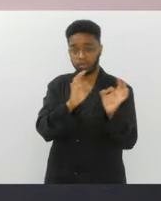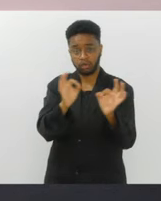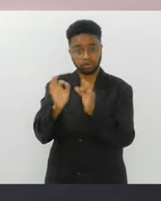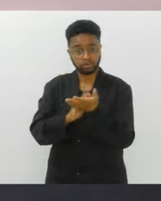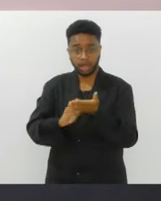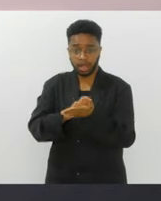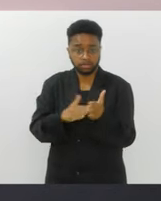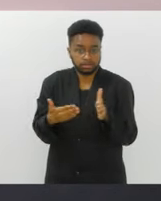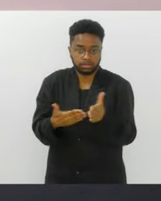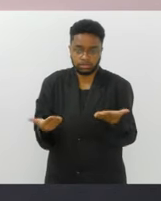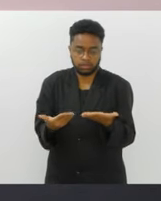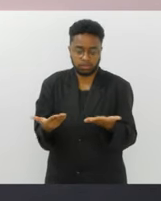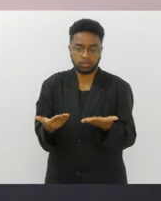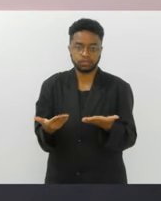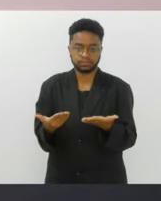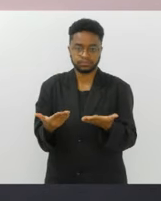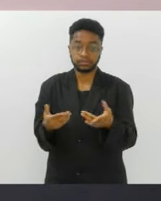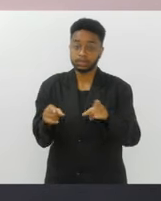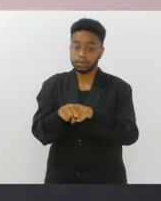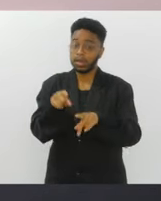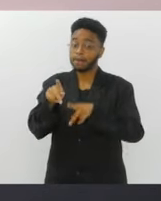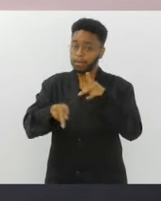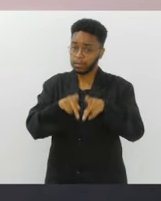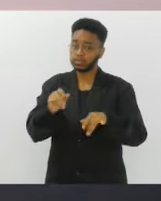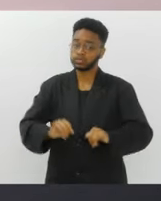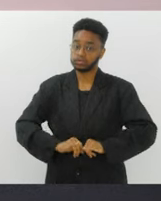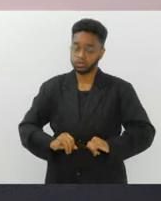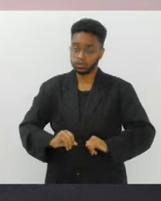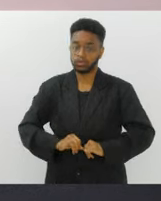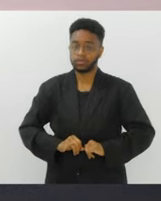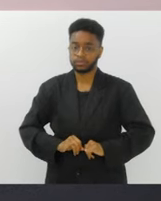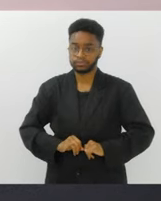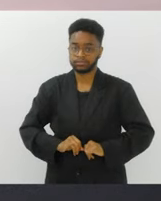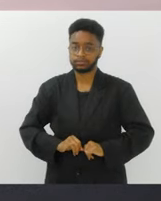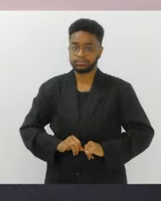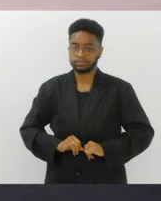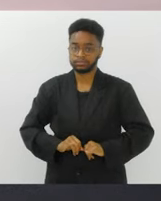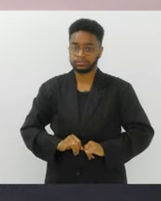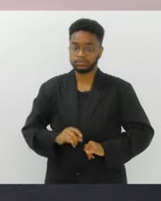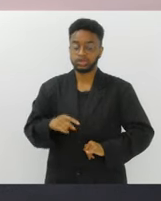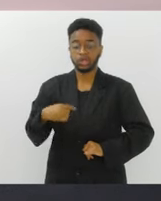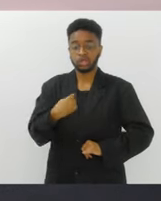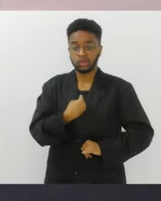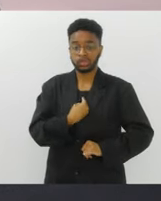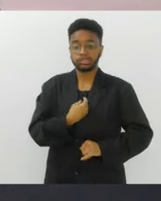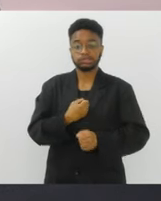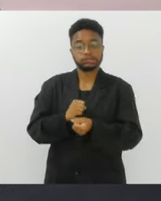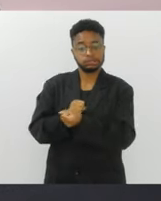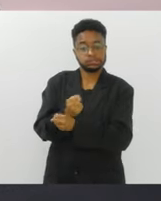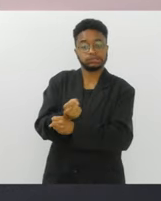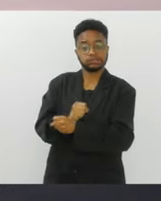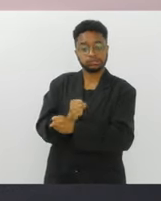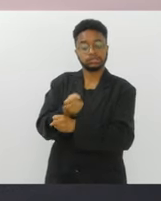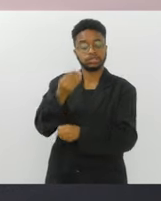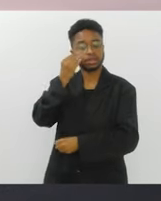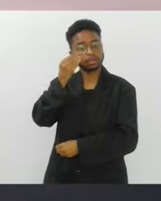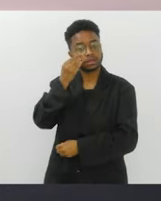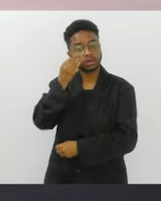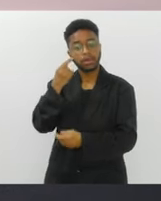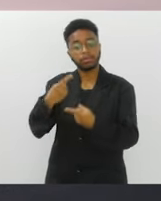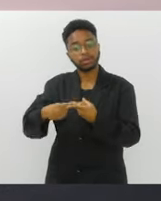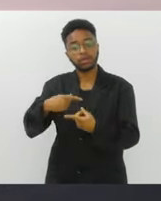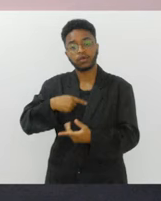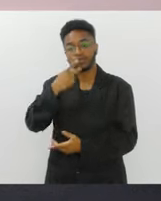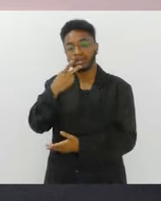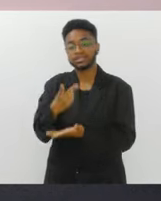exato momento, e o povo está sofrendo, estamos enxugando gelo. Eu sempre digo que eu